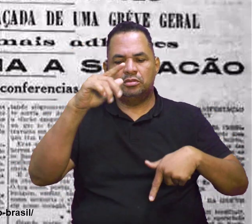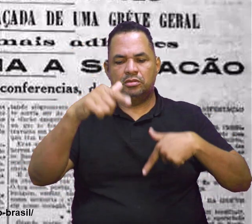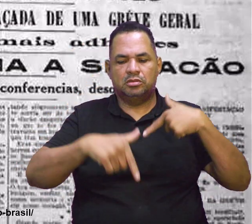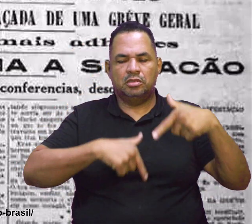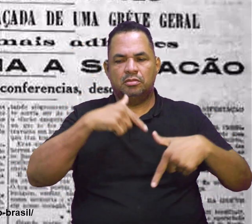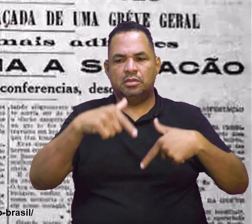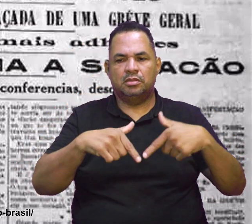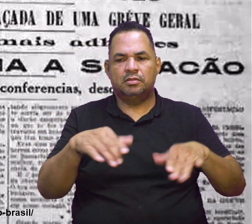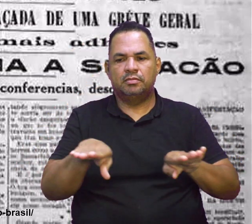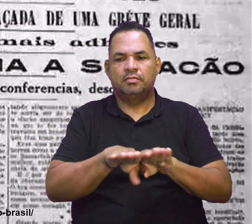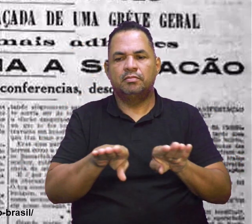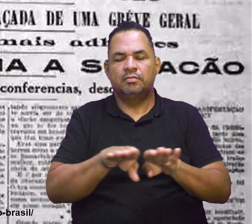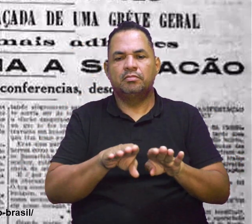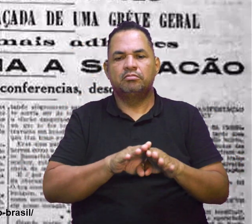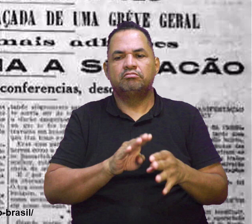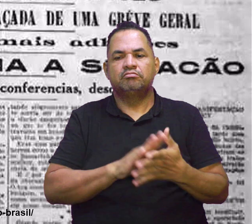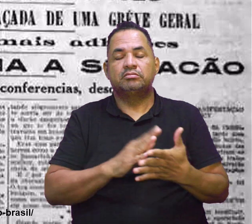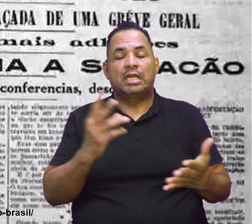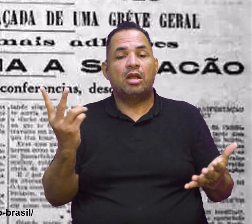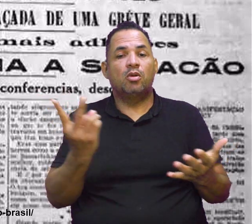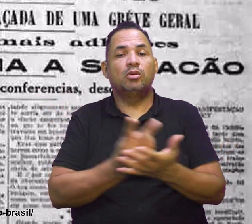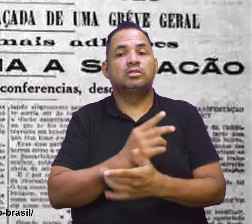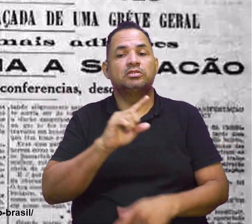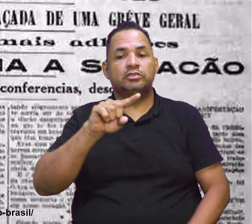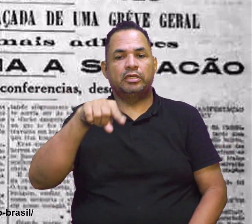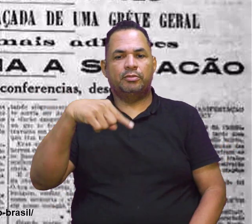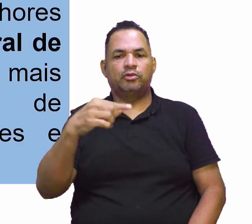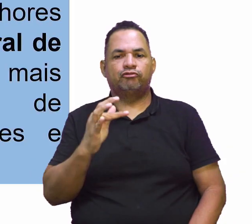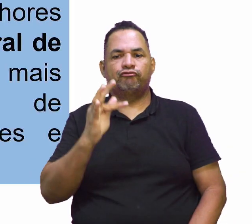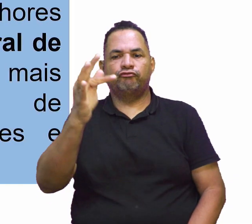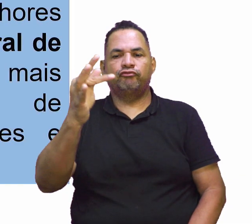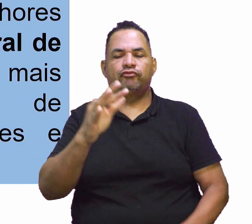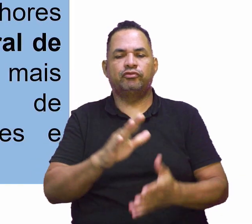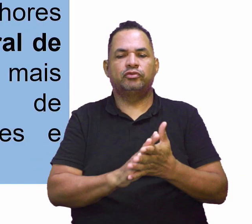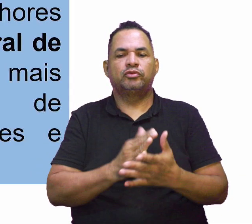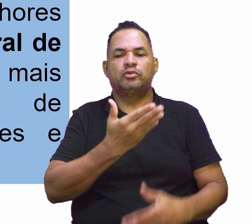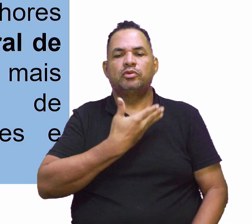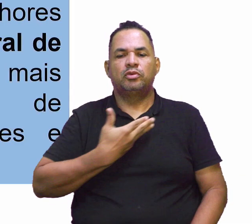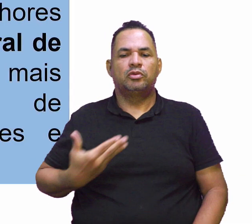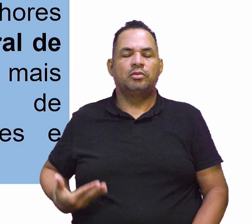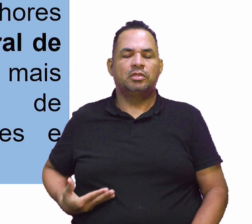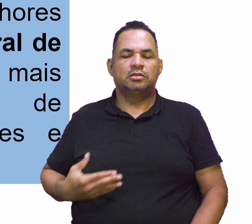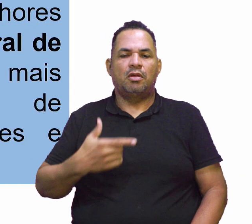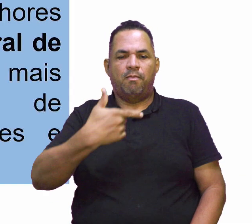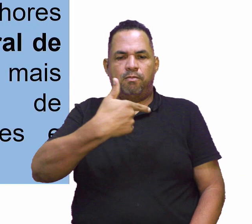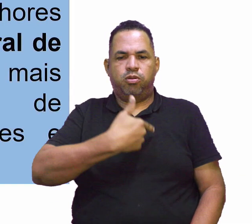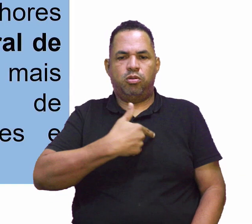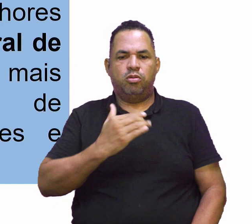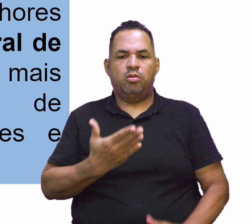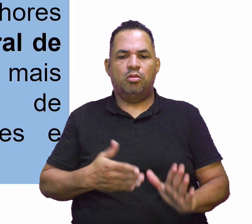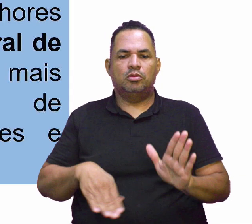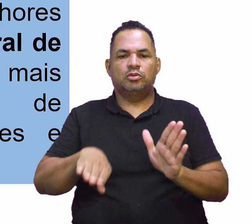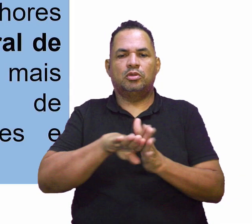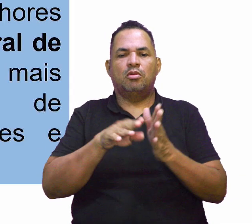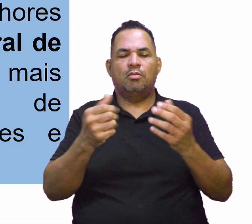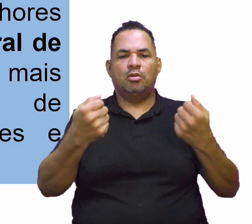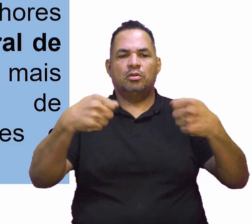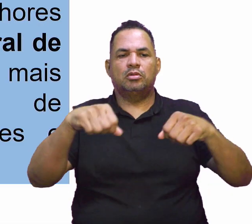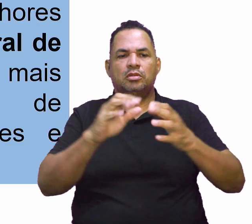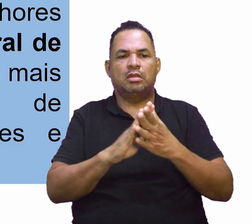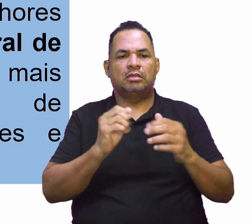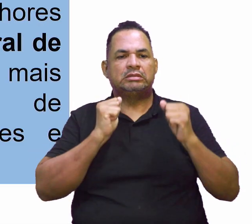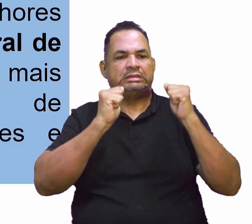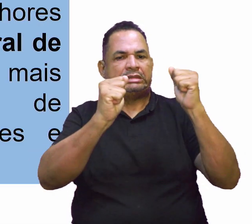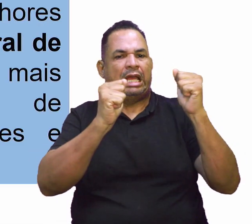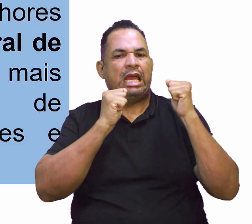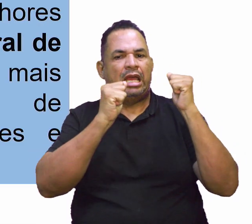repito, só vão conseguir quando Getúlio Vargas chega ao poder. Então, as greves eram uma das principais formas de